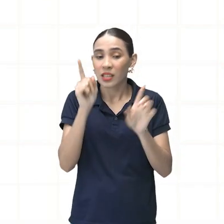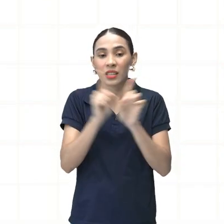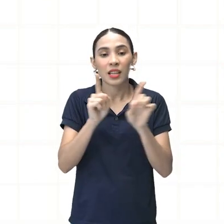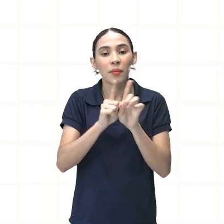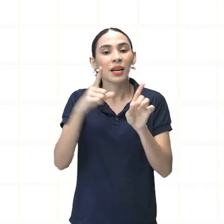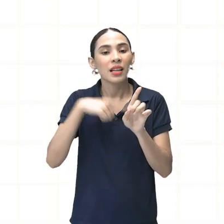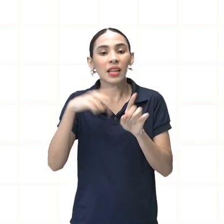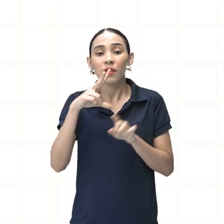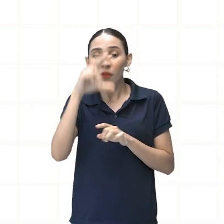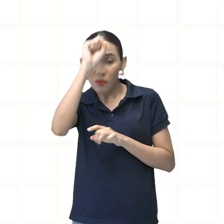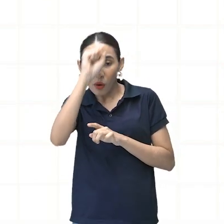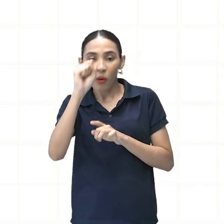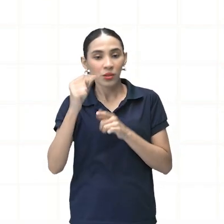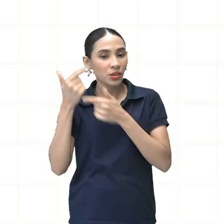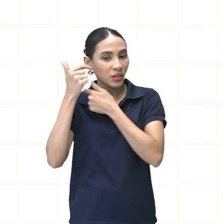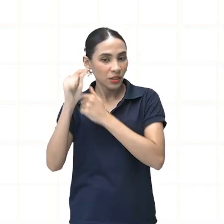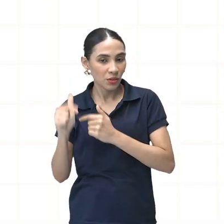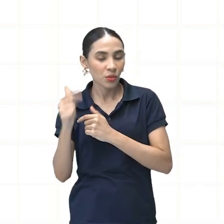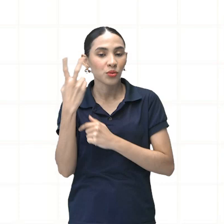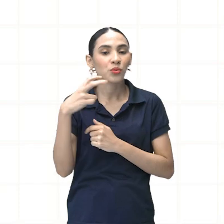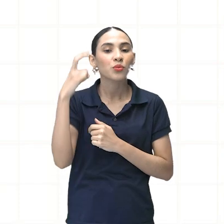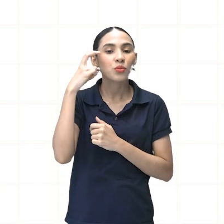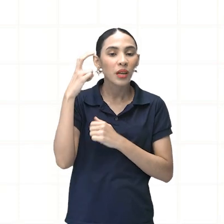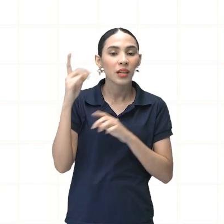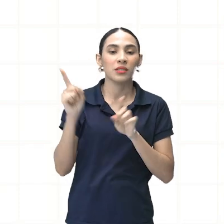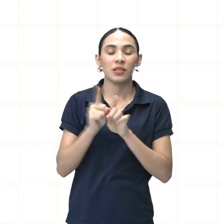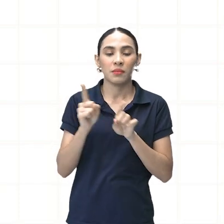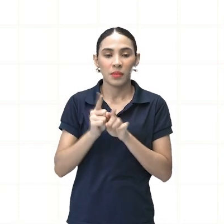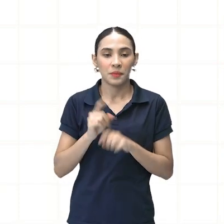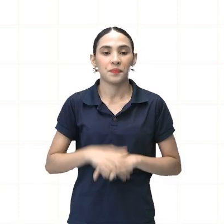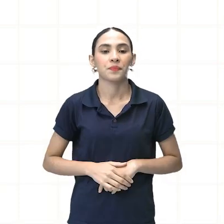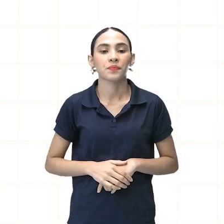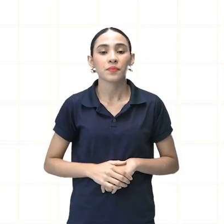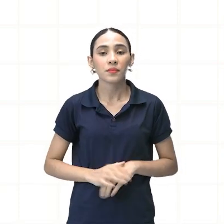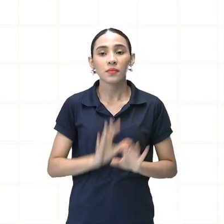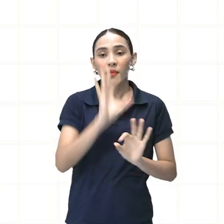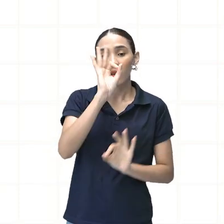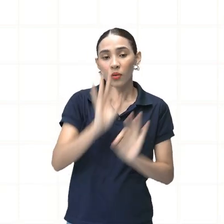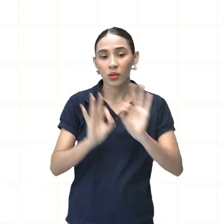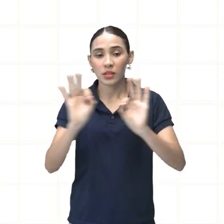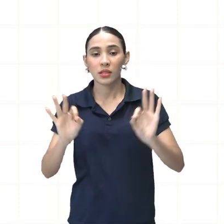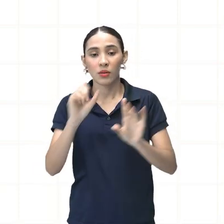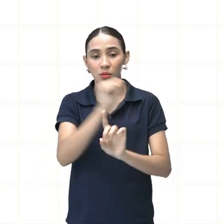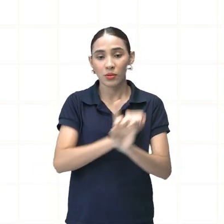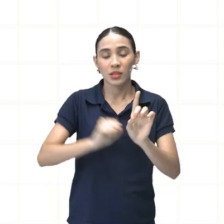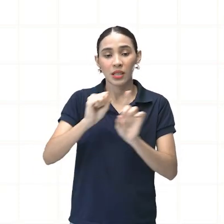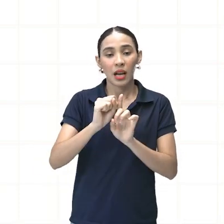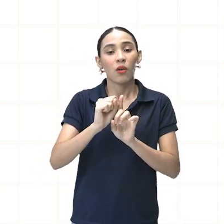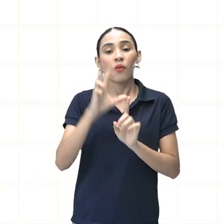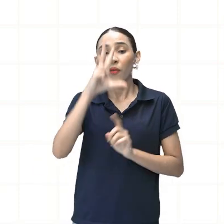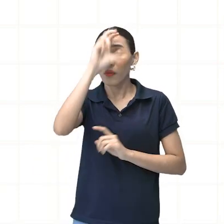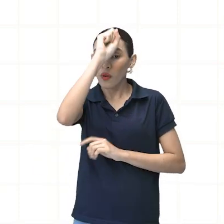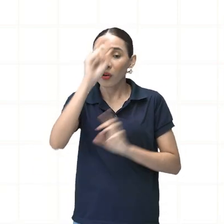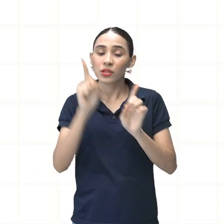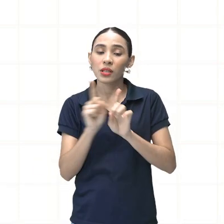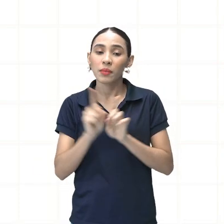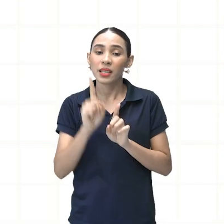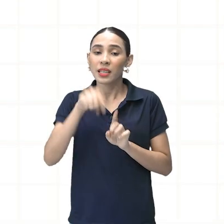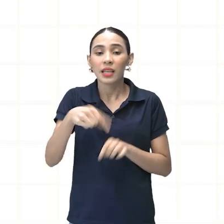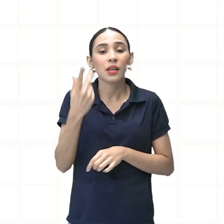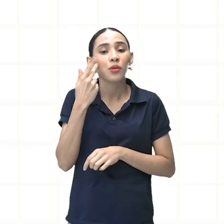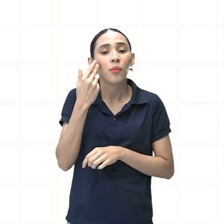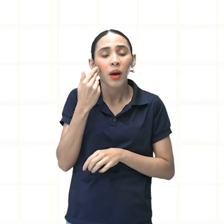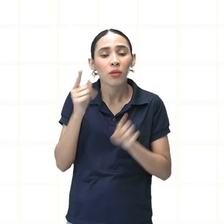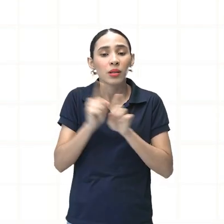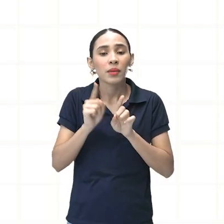Que tem ali fortes tradições do ponto de vista cultural. E organização social complexa, né? Que é comum,